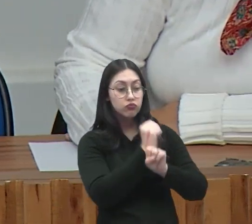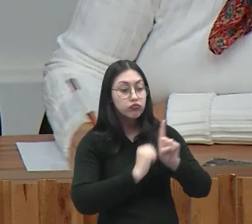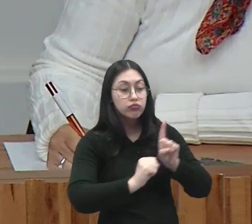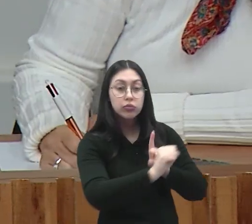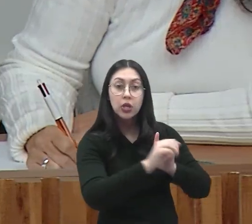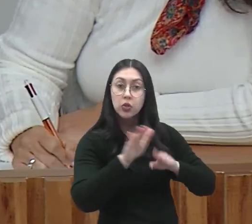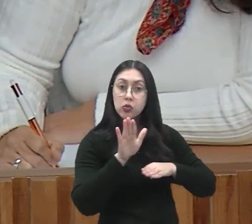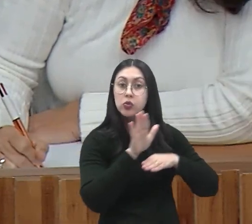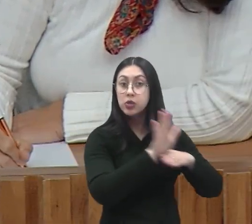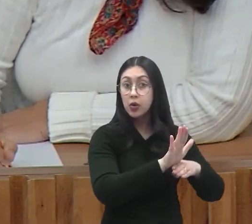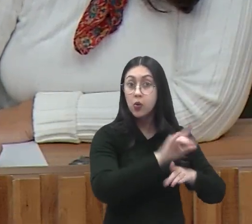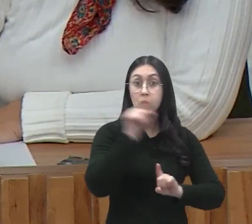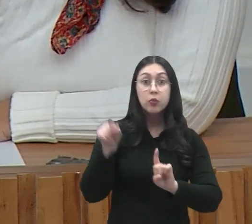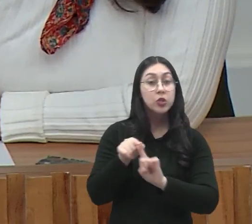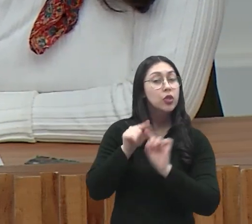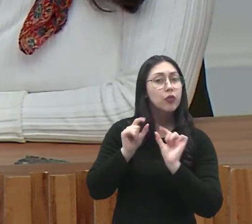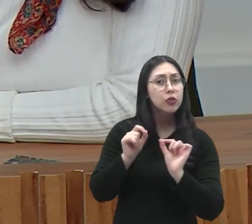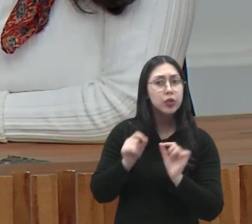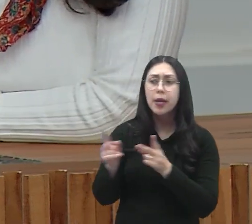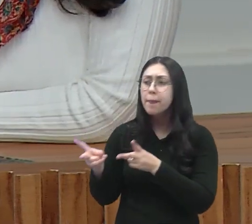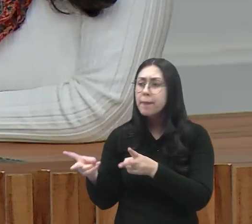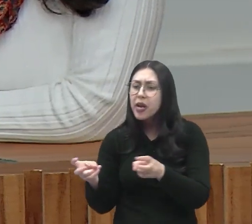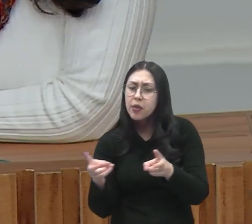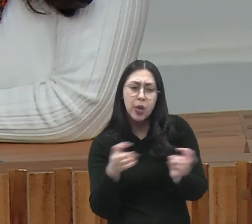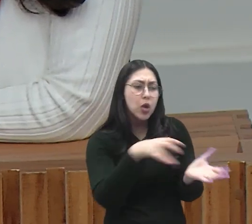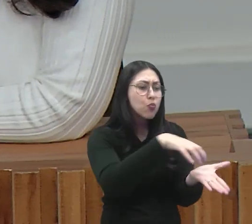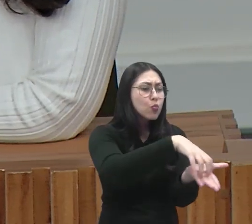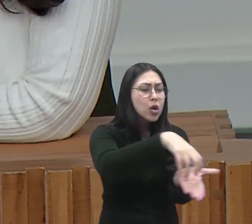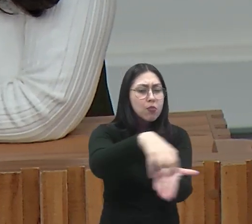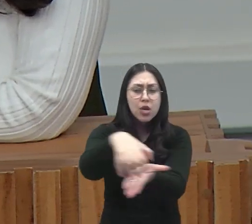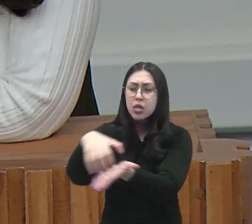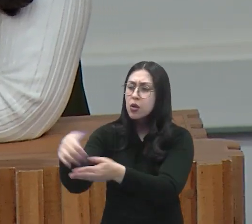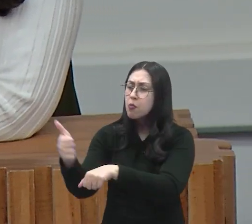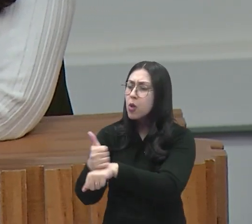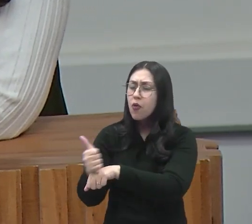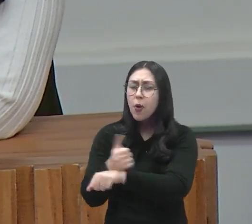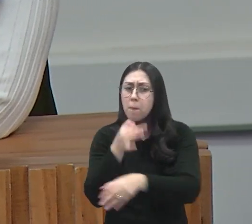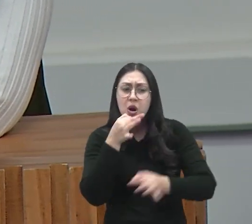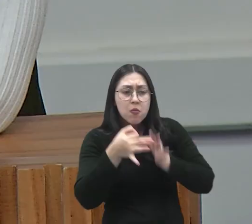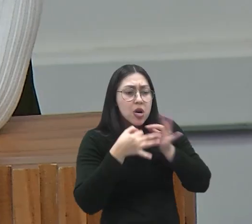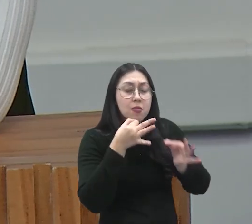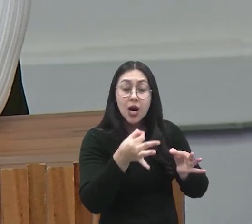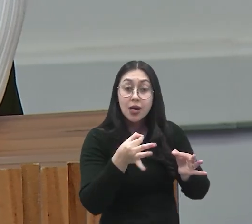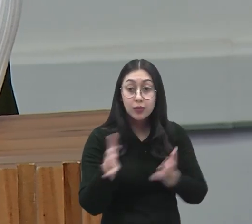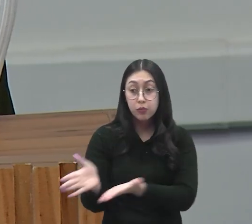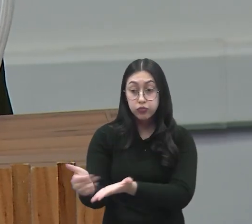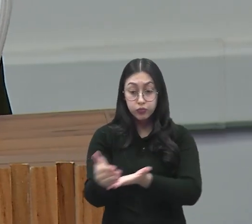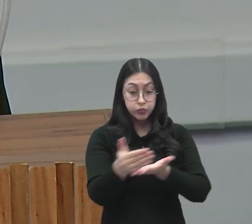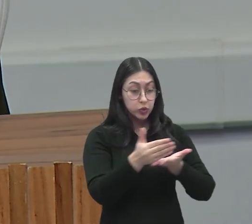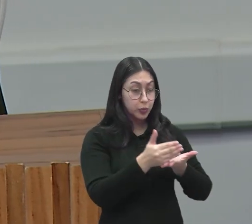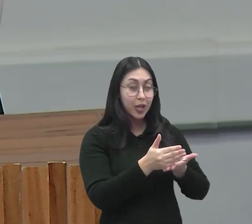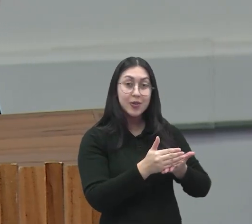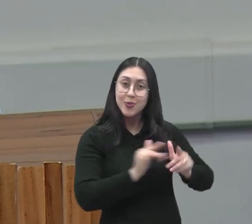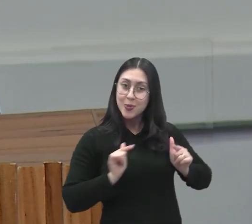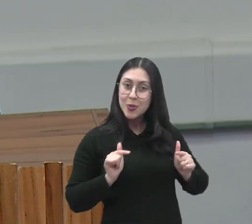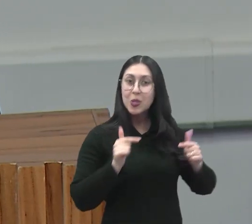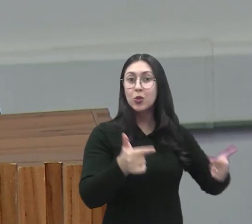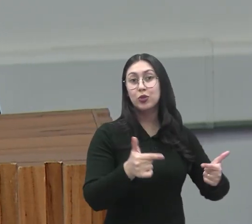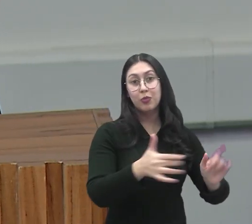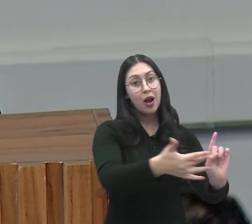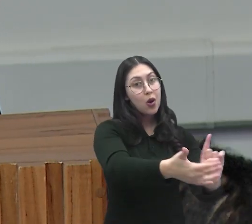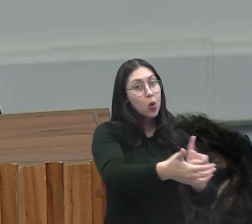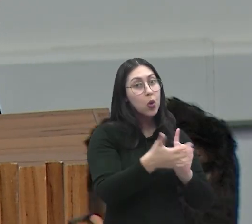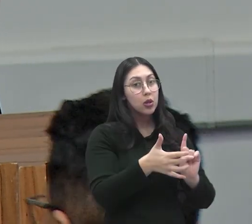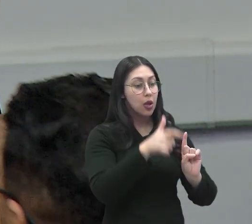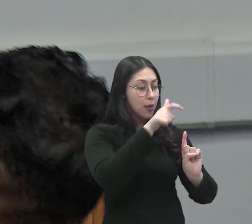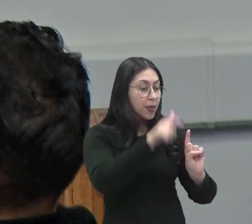social. O objetivo é colher demandas de entidades e profissionais da área para elaborar políticas públicas de